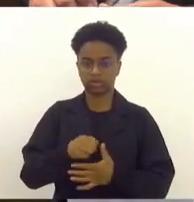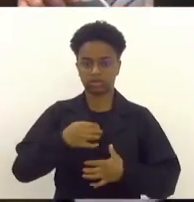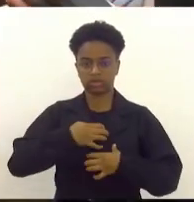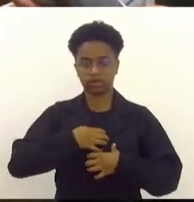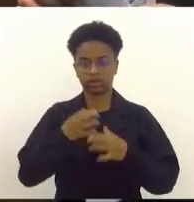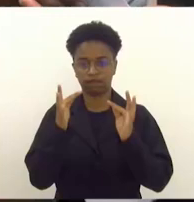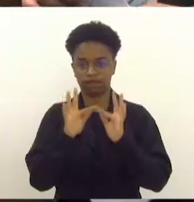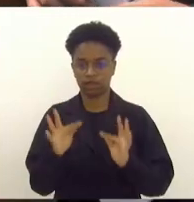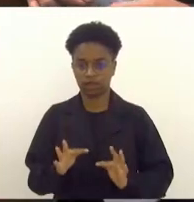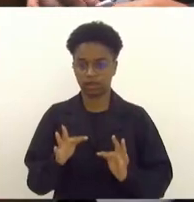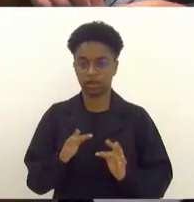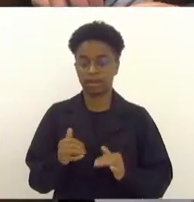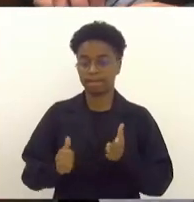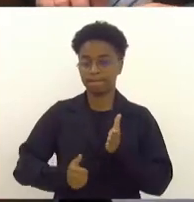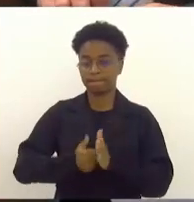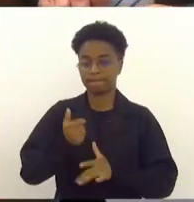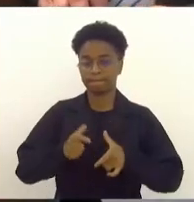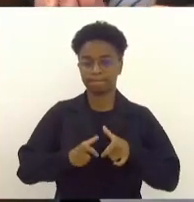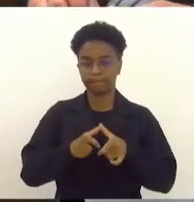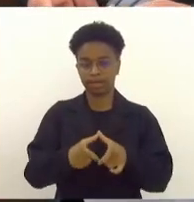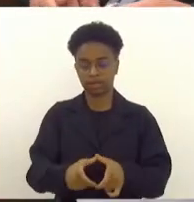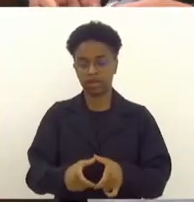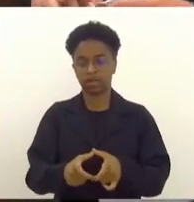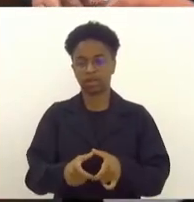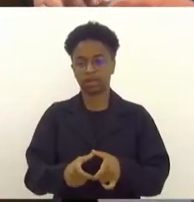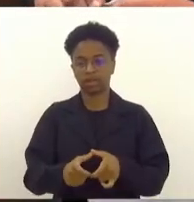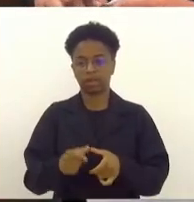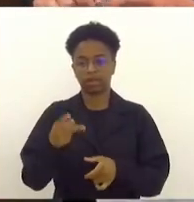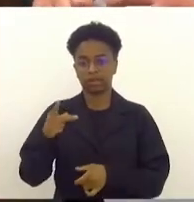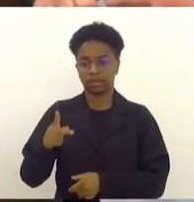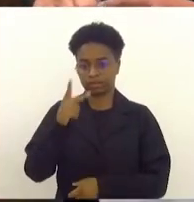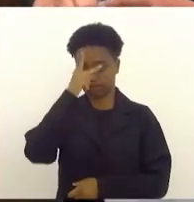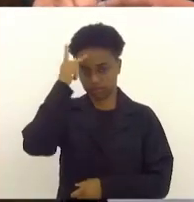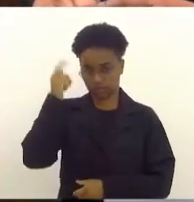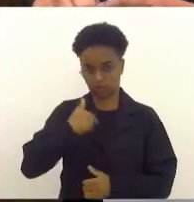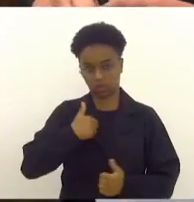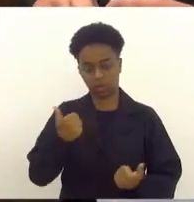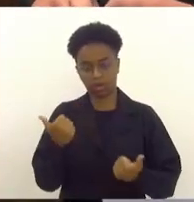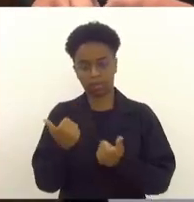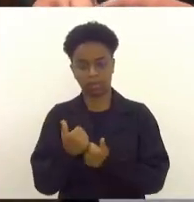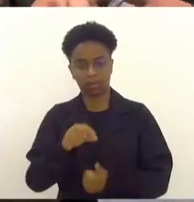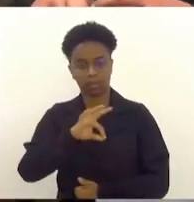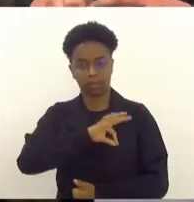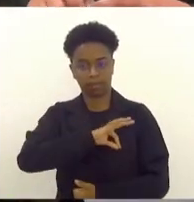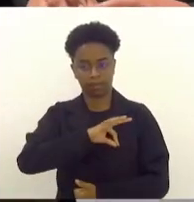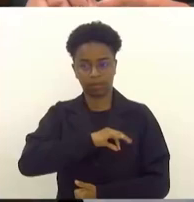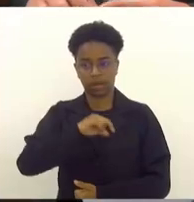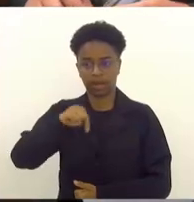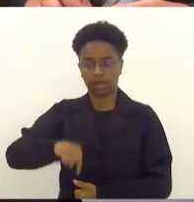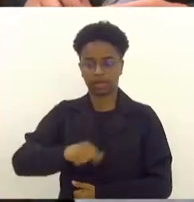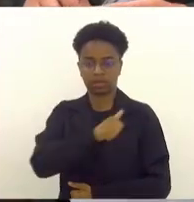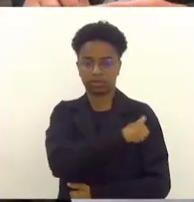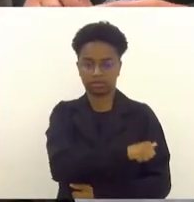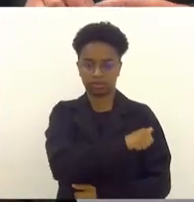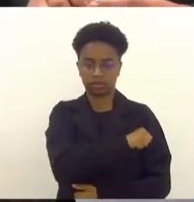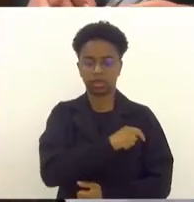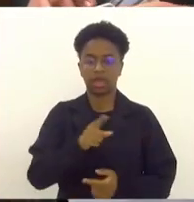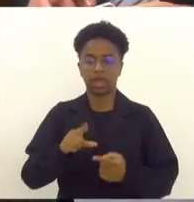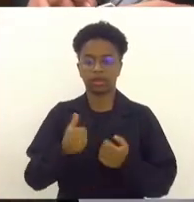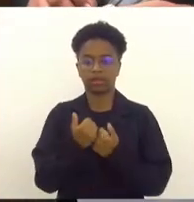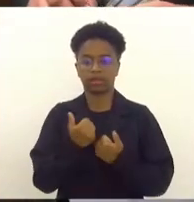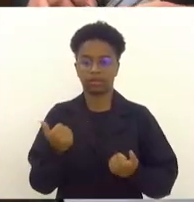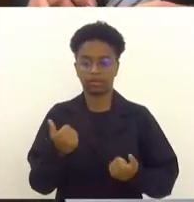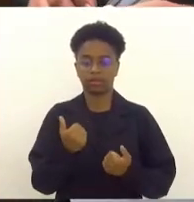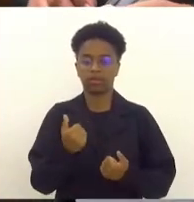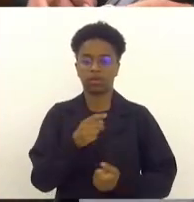que minha primeira medalha Tiradentes seja para alguém da Bandeira que eu defendo né da polícia do Estado do Rio de Janeiro ele é subcomandante do